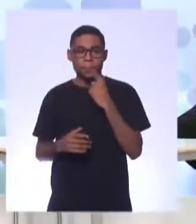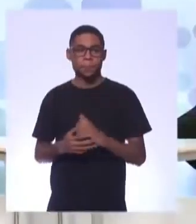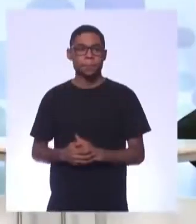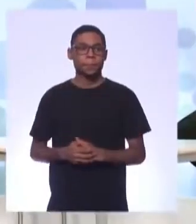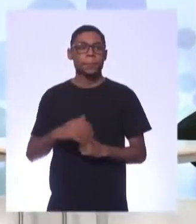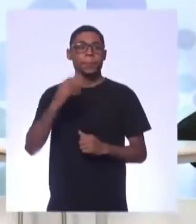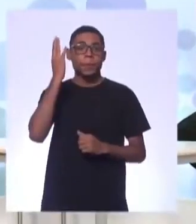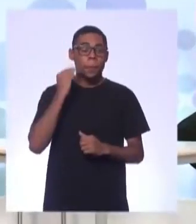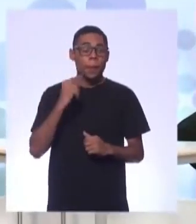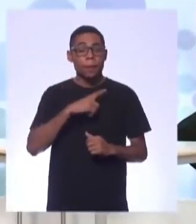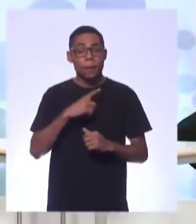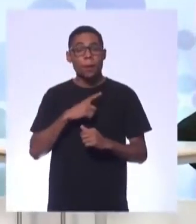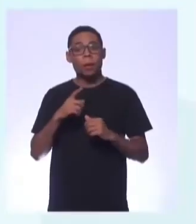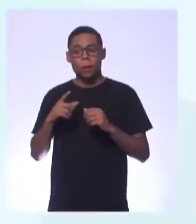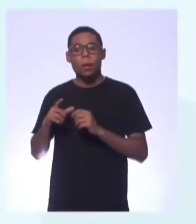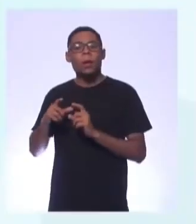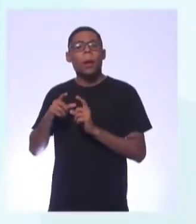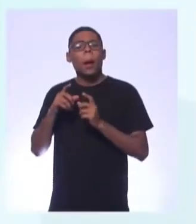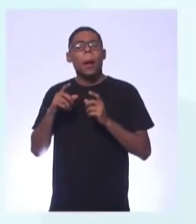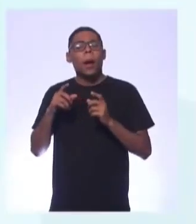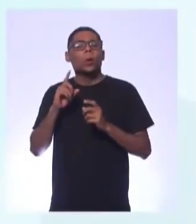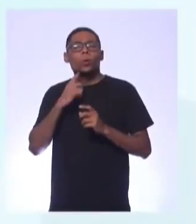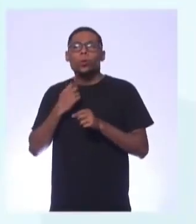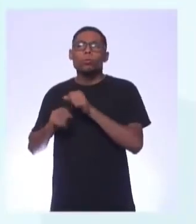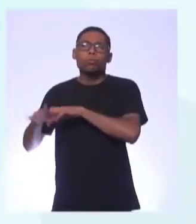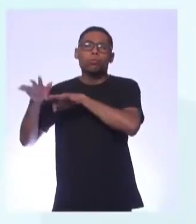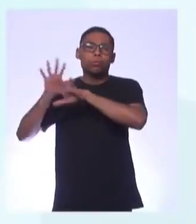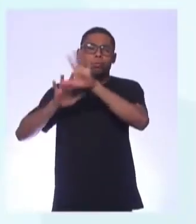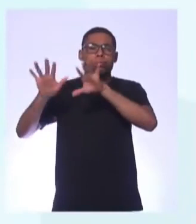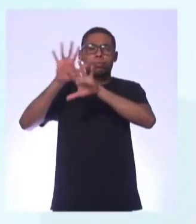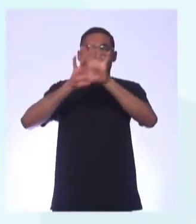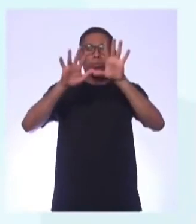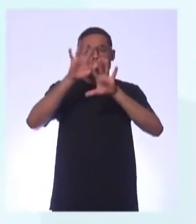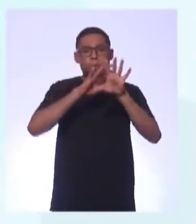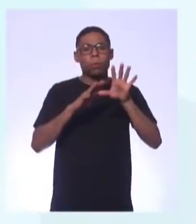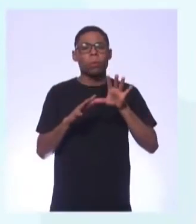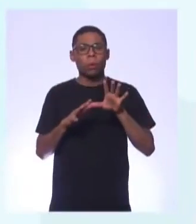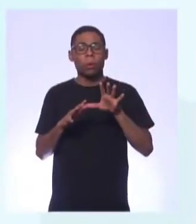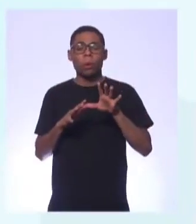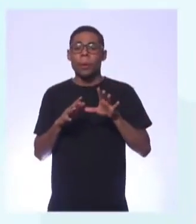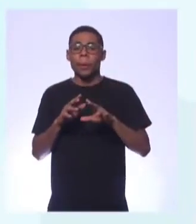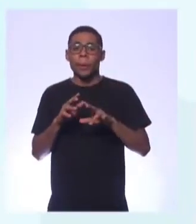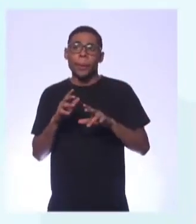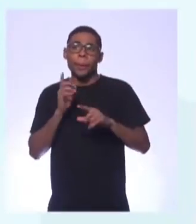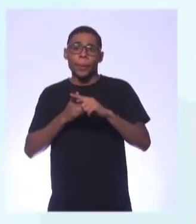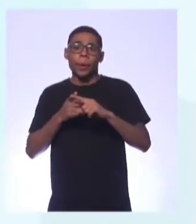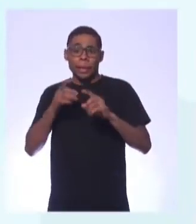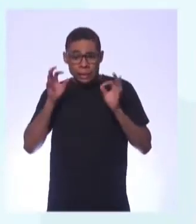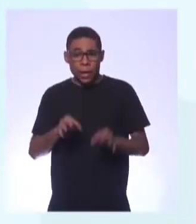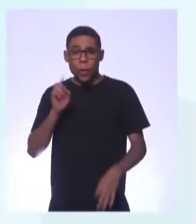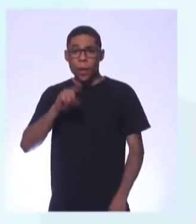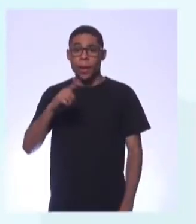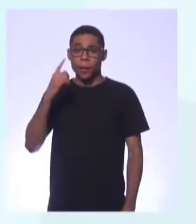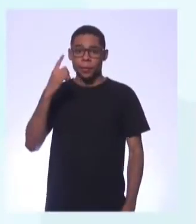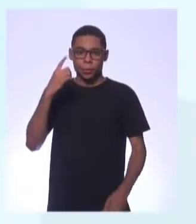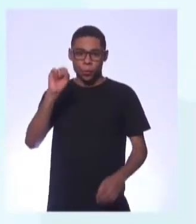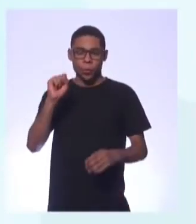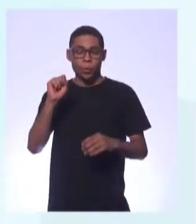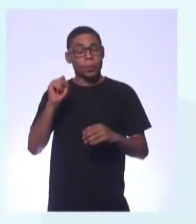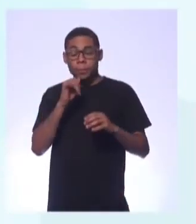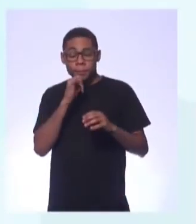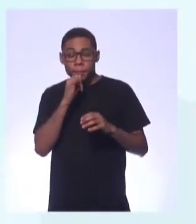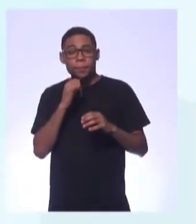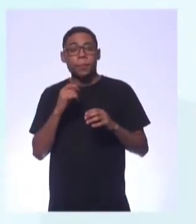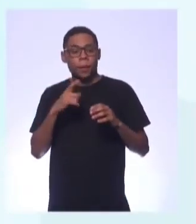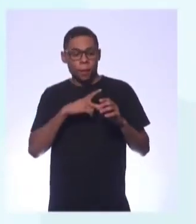efeito estufa, né? Caso contrário, seria menos 18 graus Celsius, tá? Então, o efeito estufa é um fenômeno natural ali que